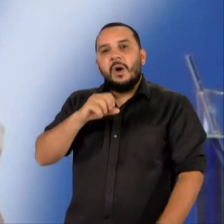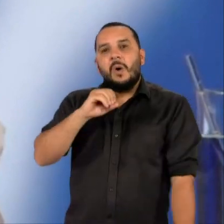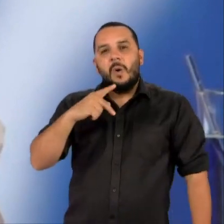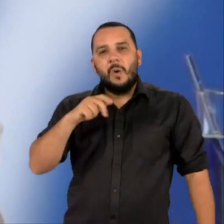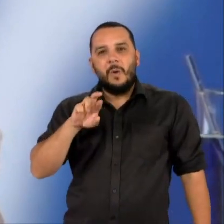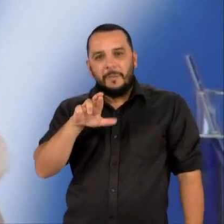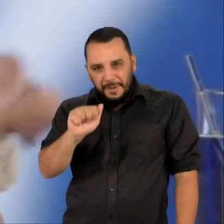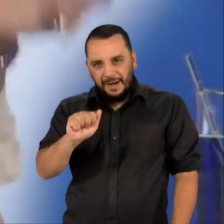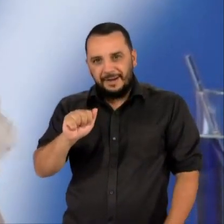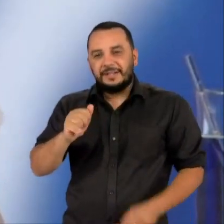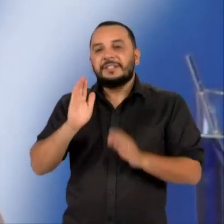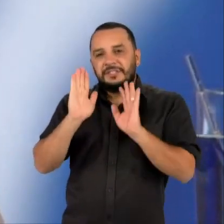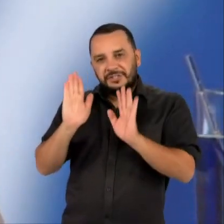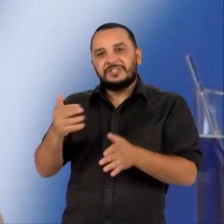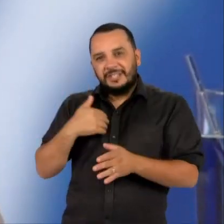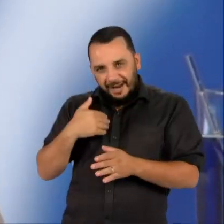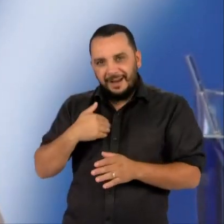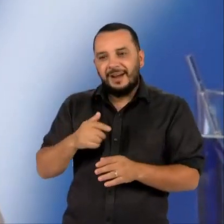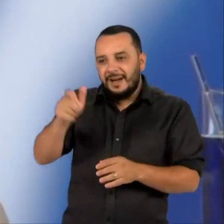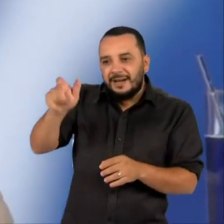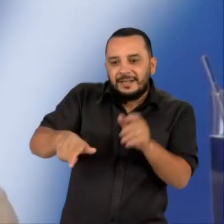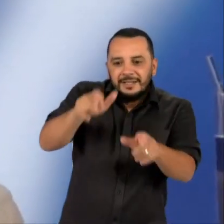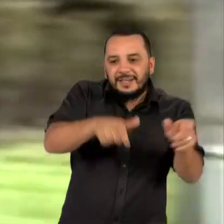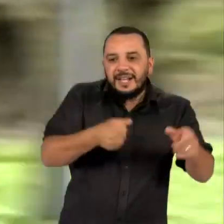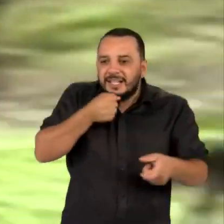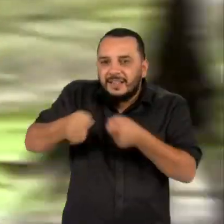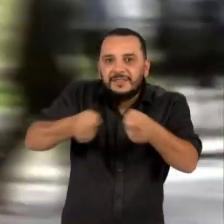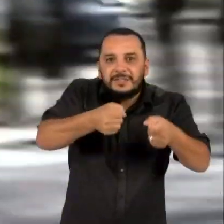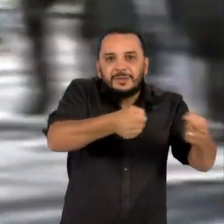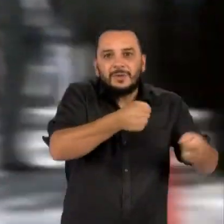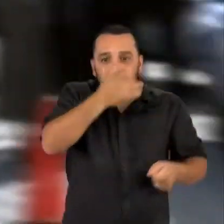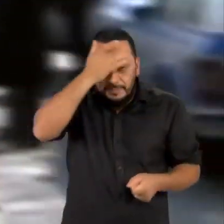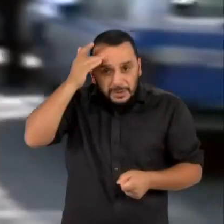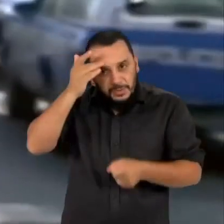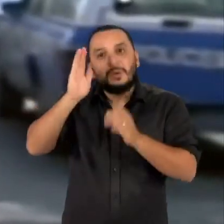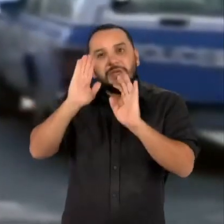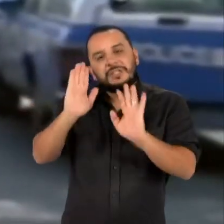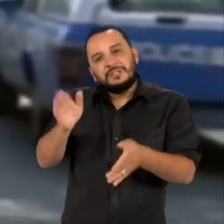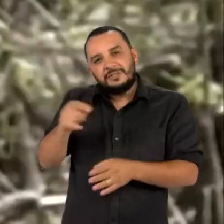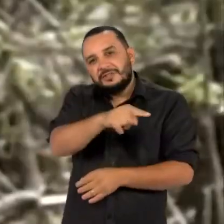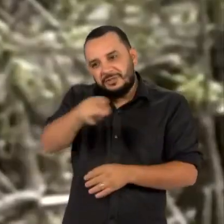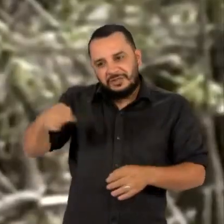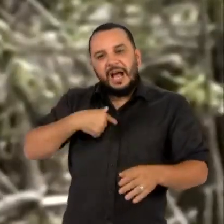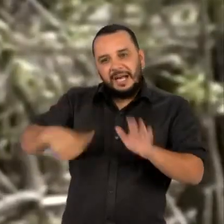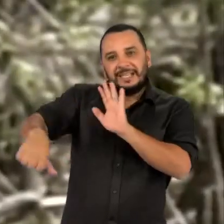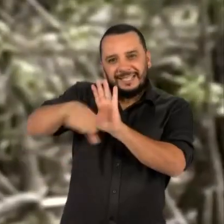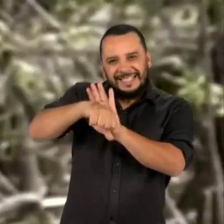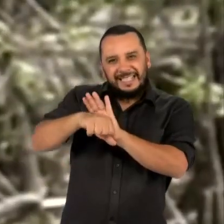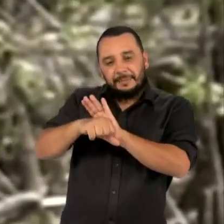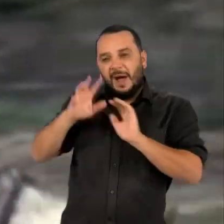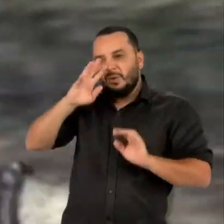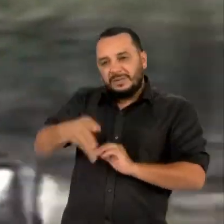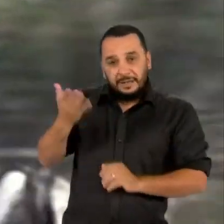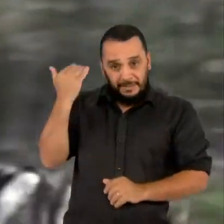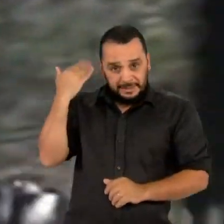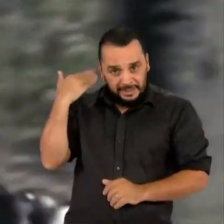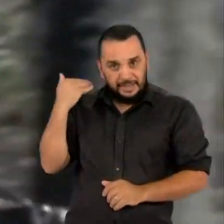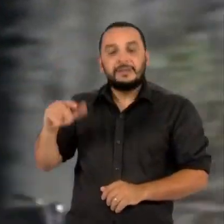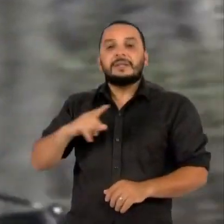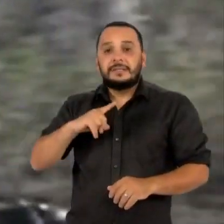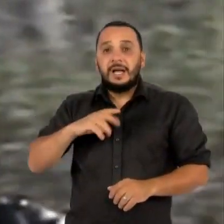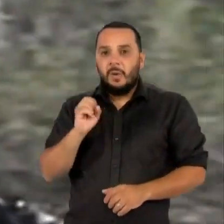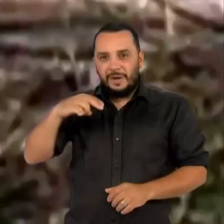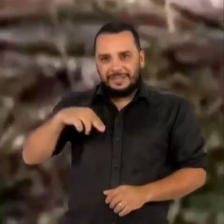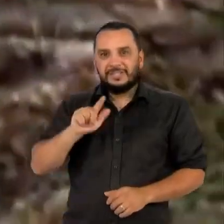com os homens que esperar um filme rio decor ó o caso recebeu assistência da innocence project uma ong que corrigir